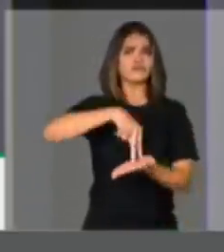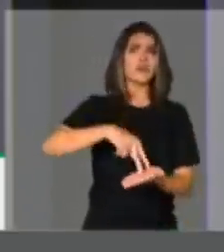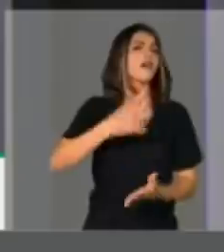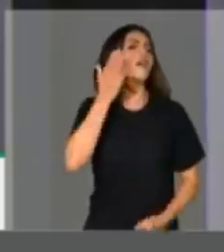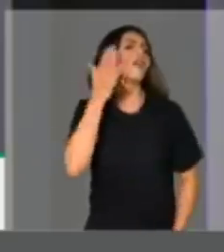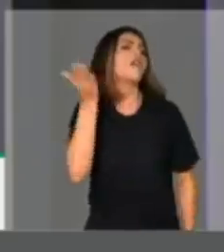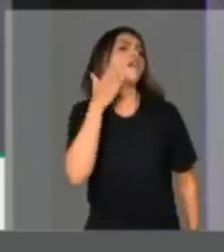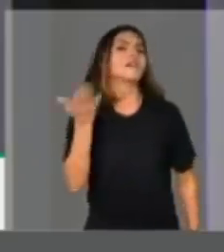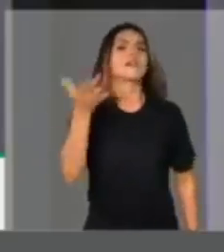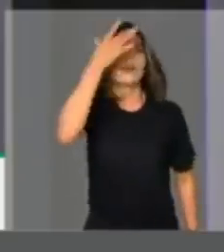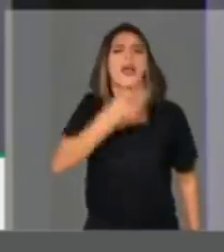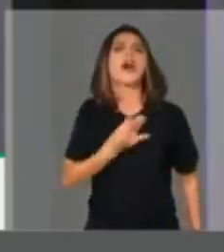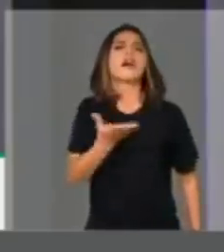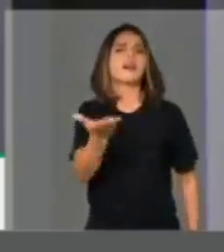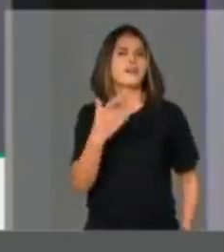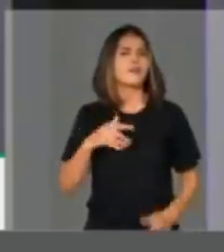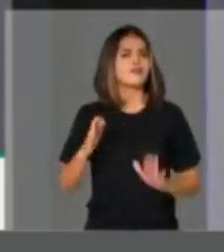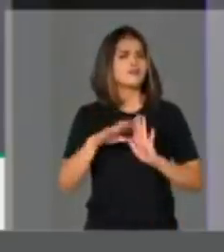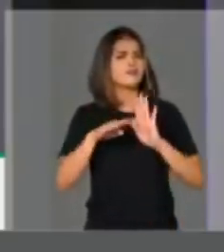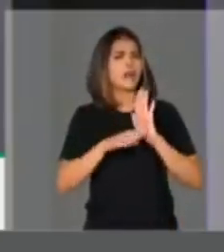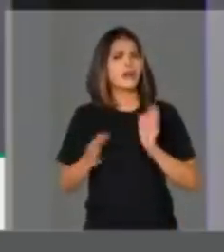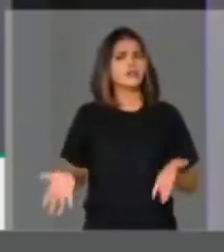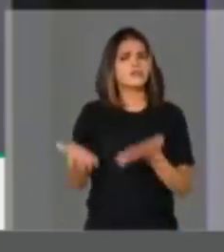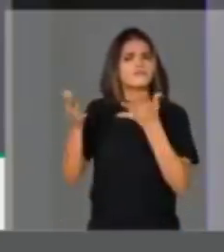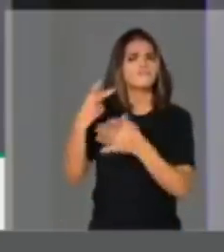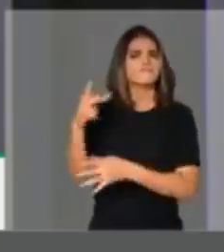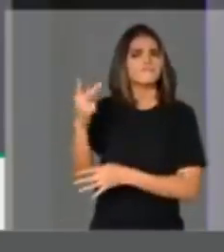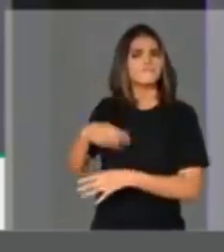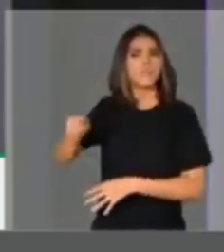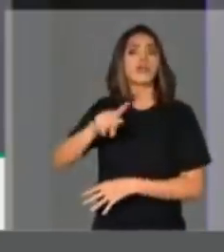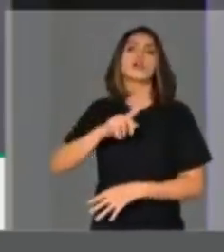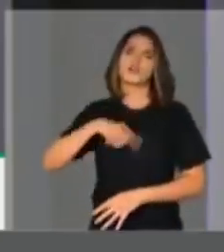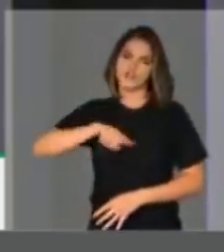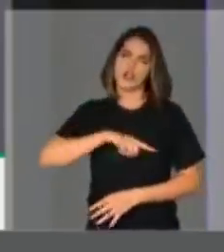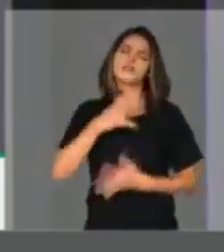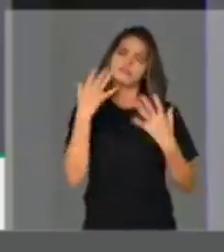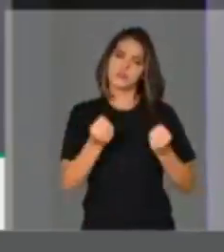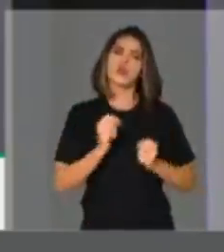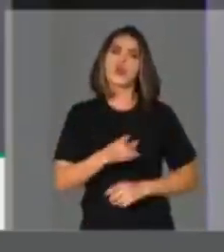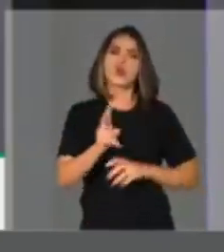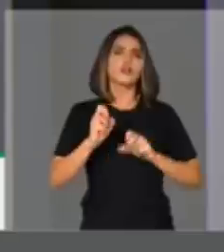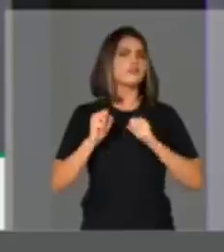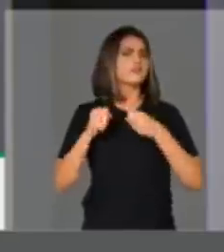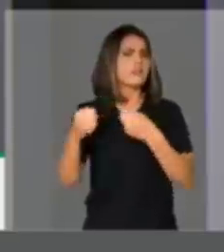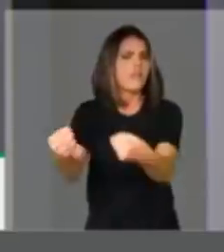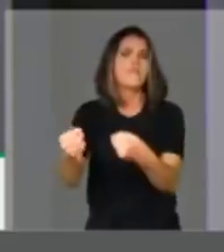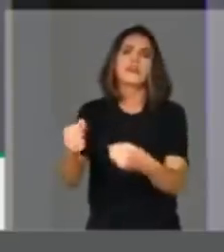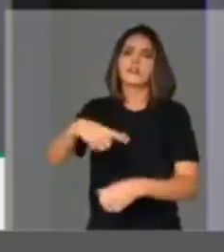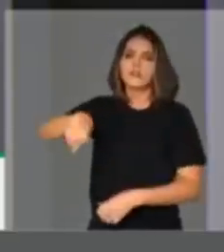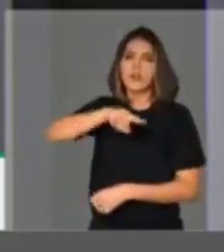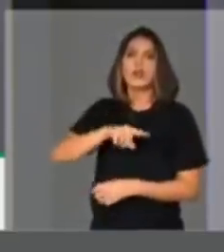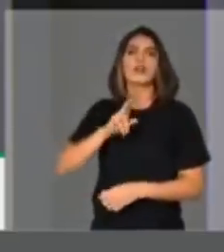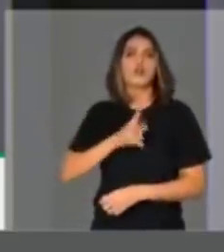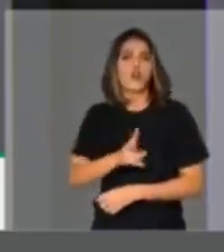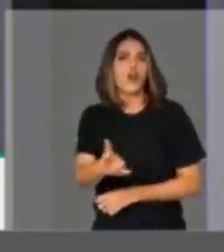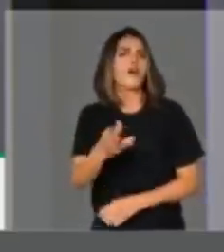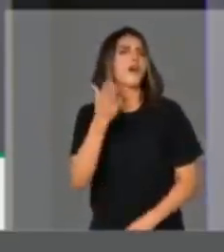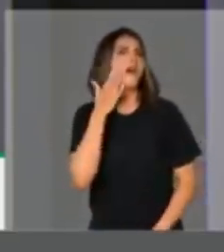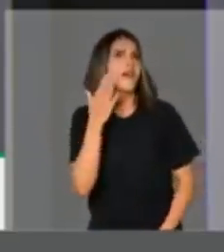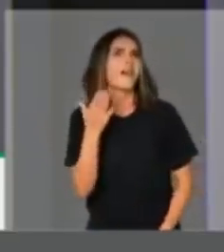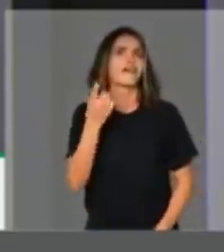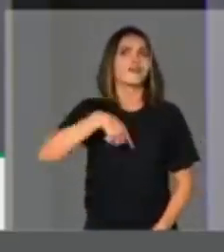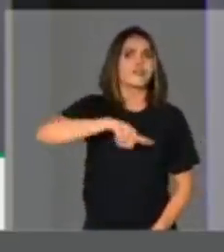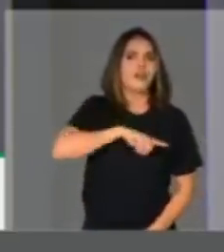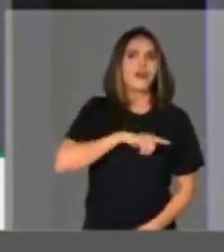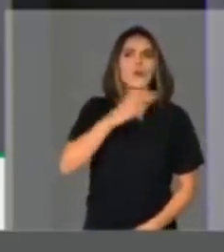cara a tapa para promover as pautas de vocês. Nós vamos continuar defendendo. Não temos problema nenhum em continuar dando a cara a tapa